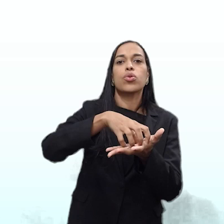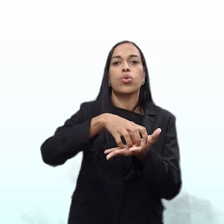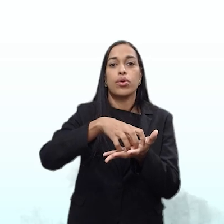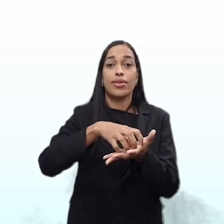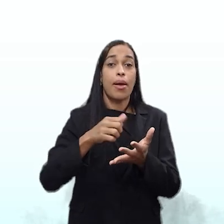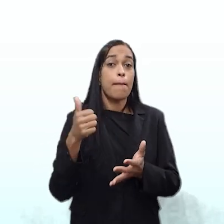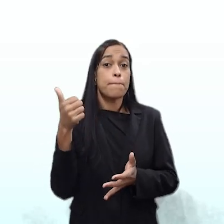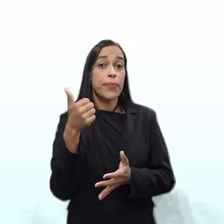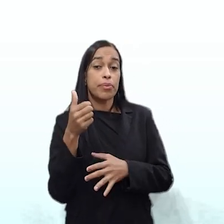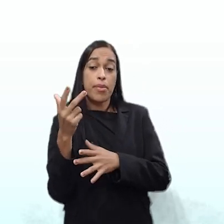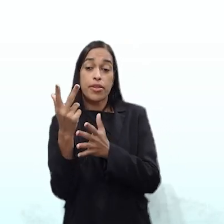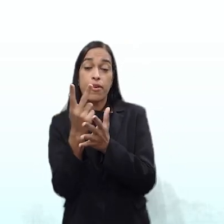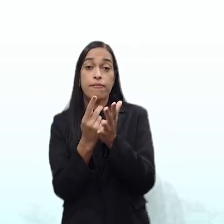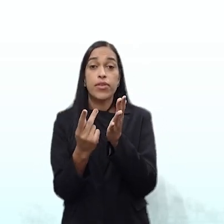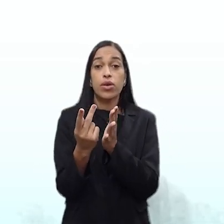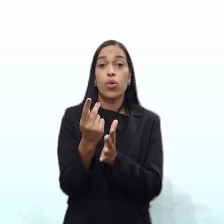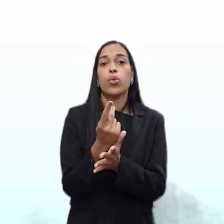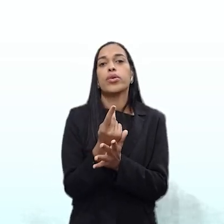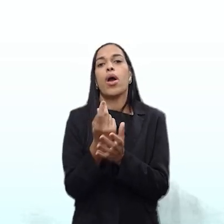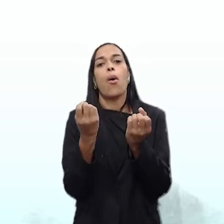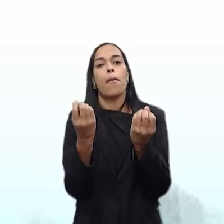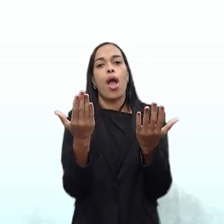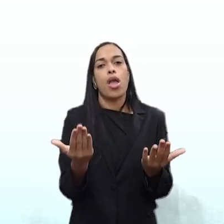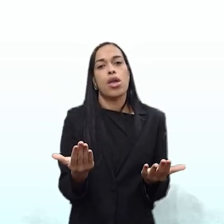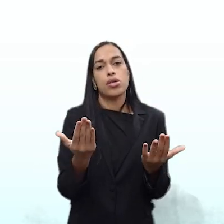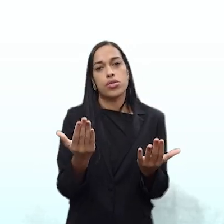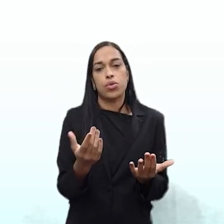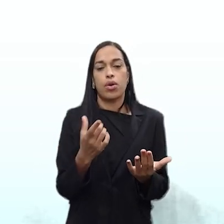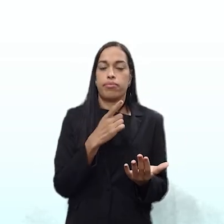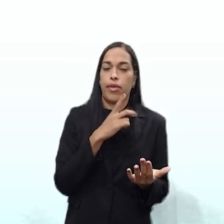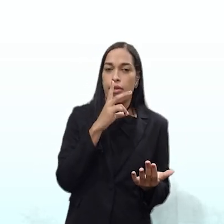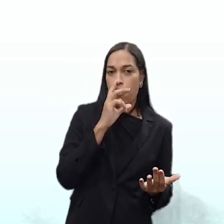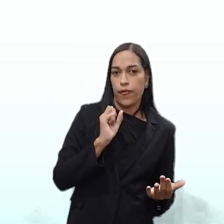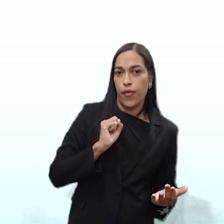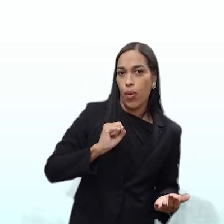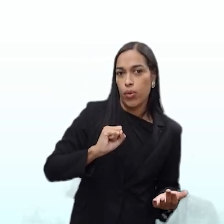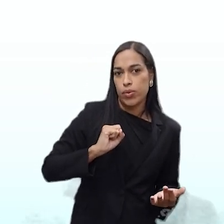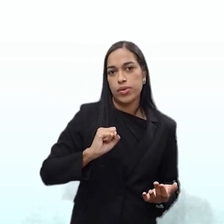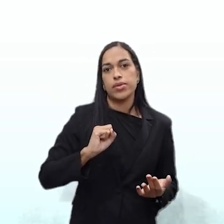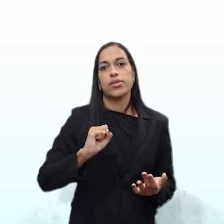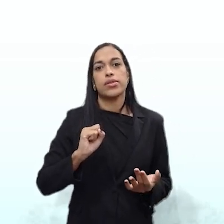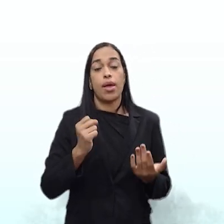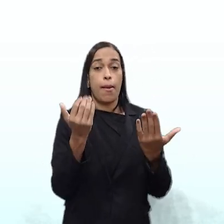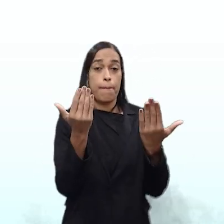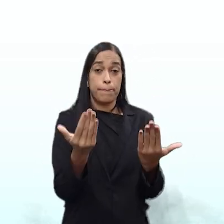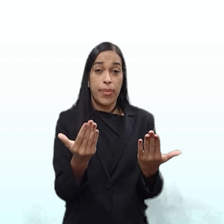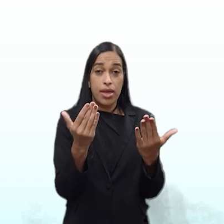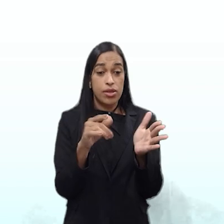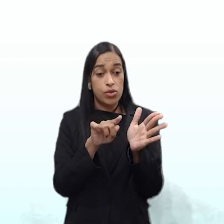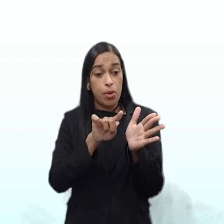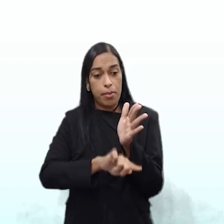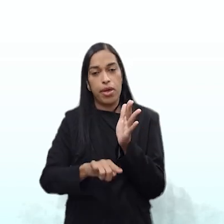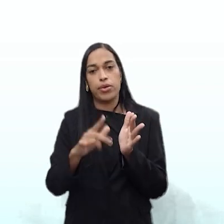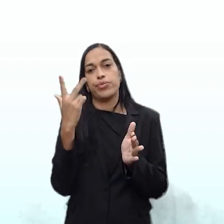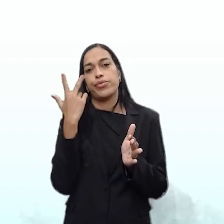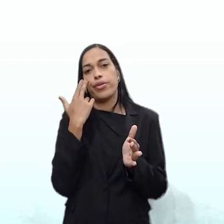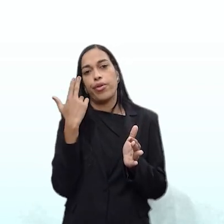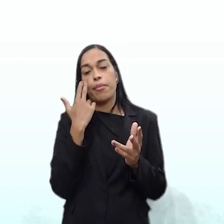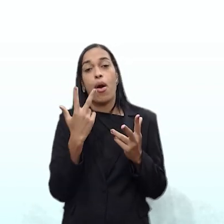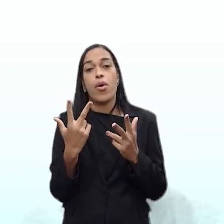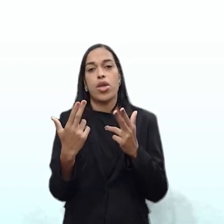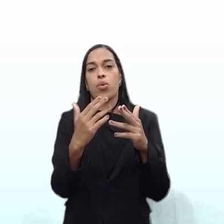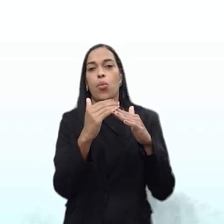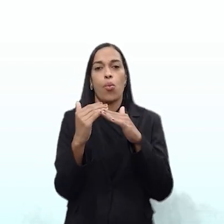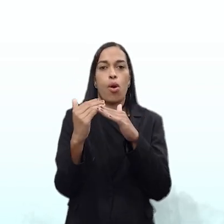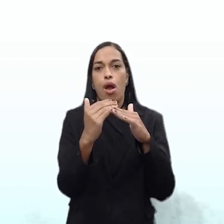centro é o peso. Por isso que na primeira figura você tem a força centrípeta sendo peso menos a normal igual